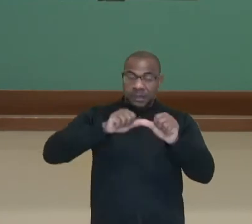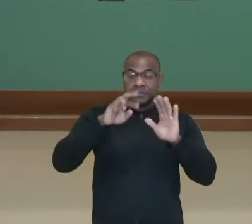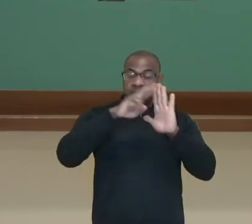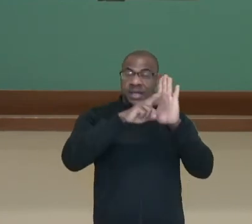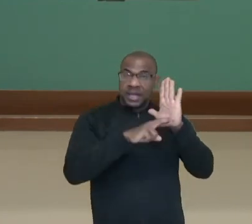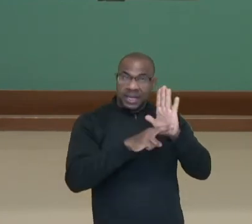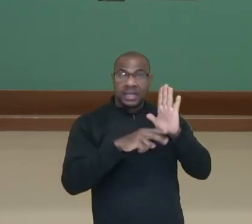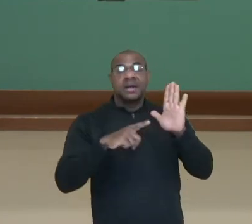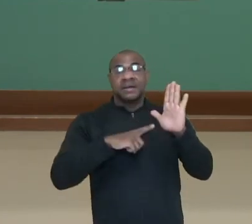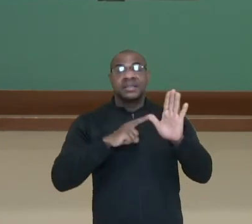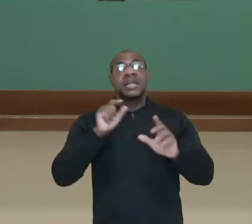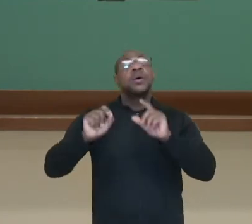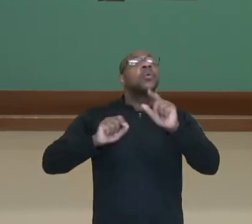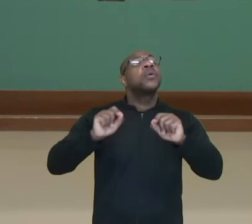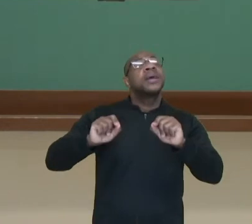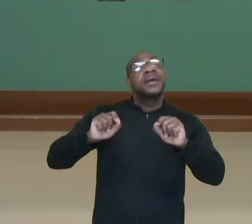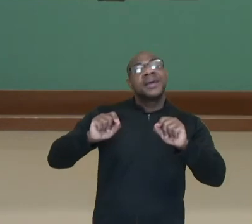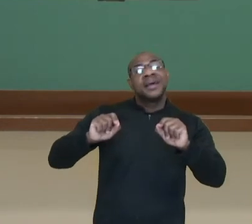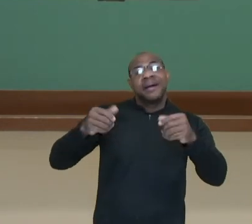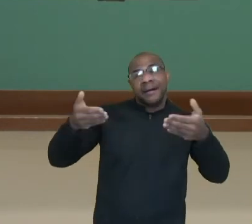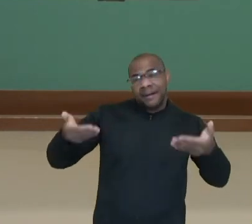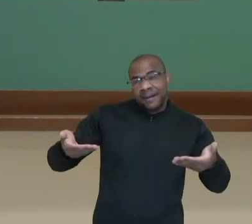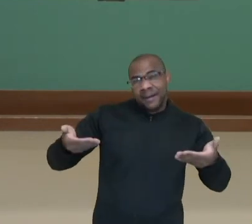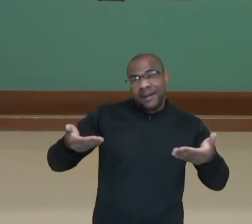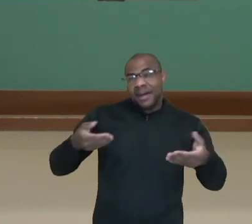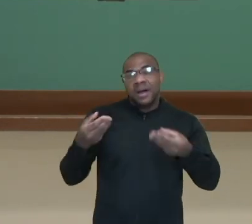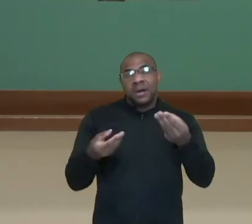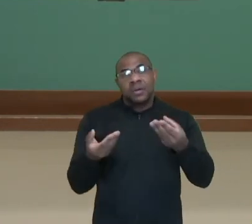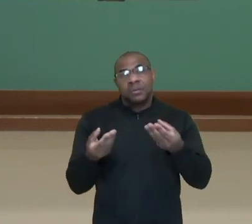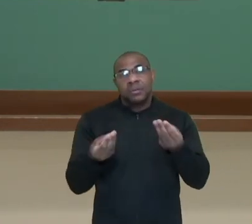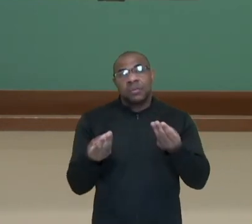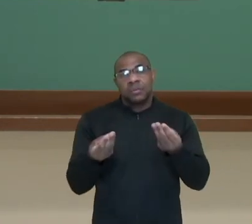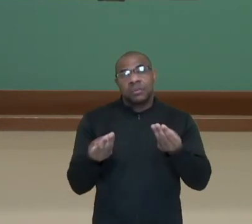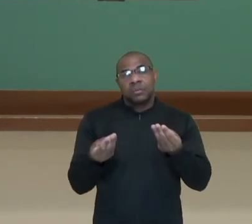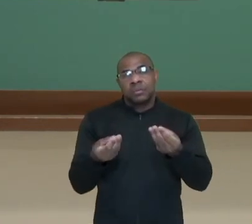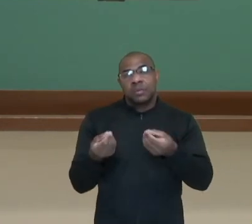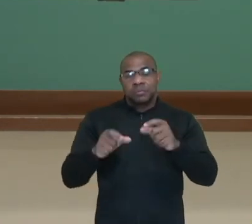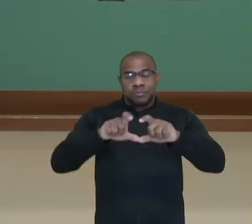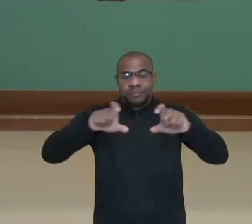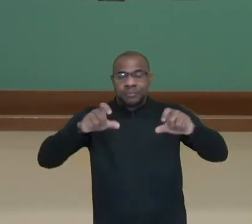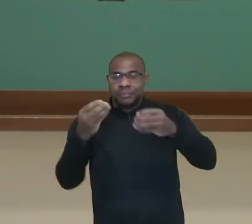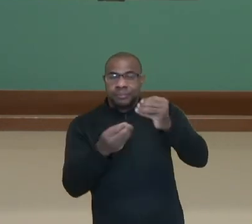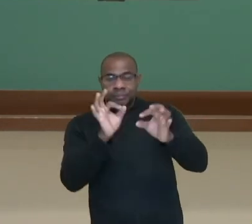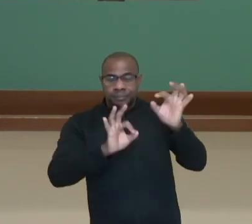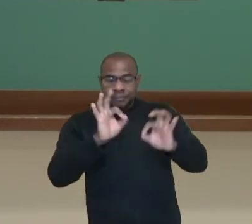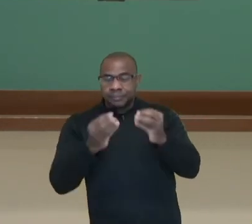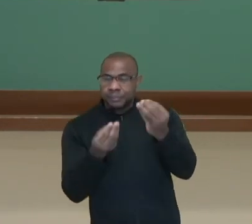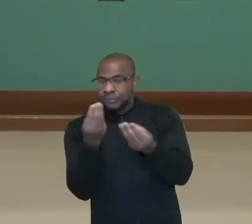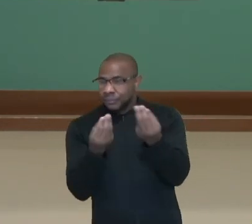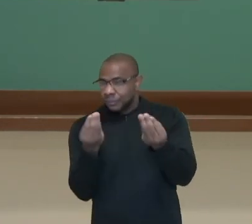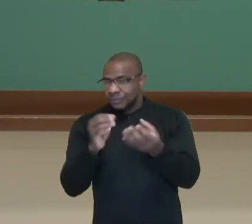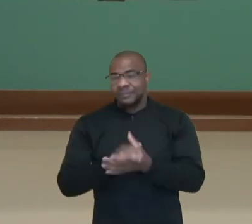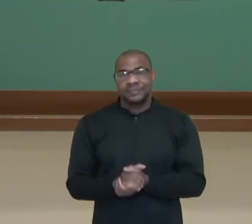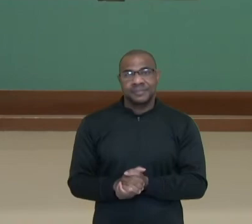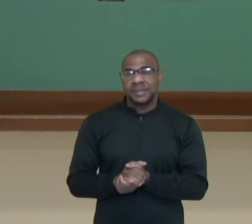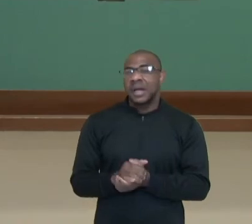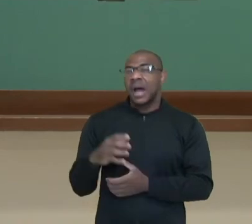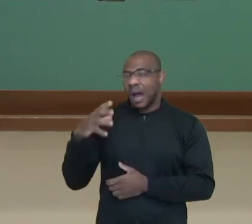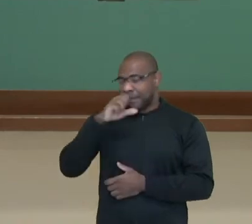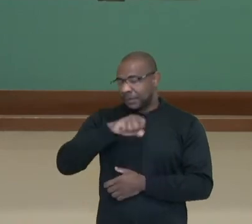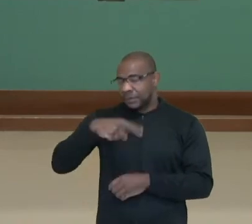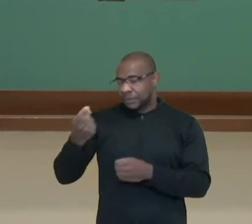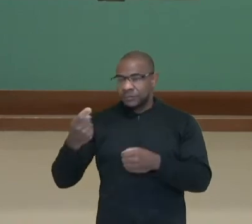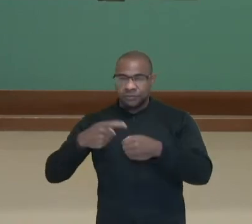vai destacar a função, a variável dependente e independente, tá bom? Rapidinho aí que a gente